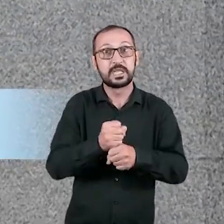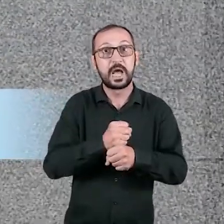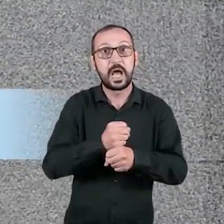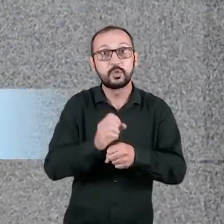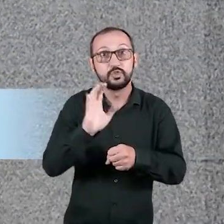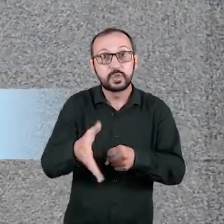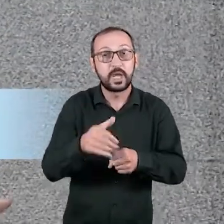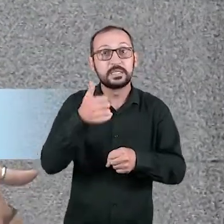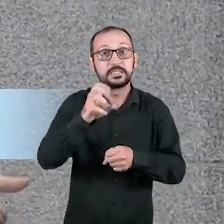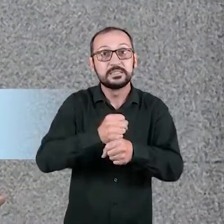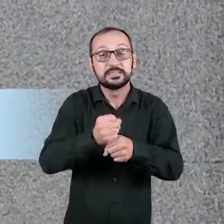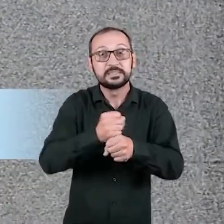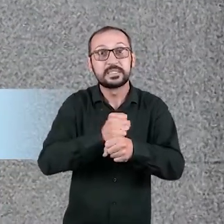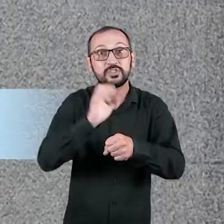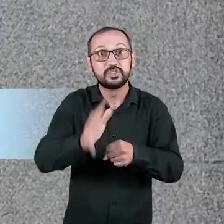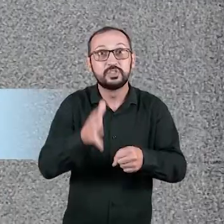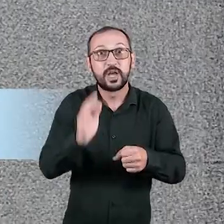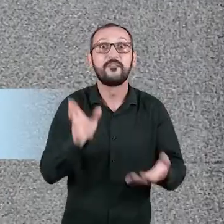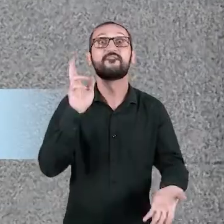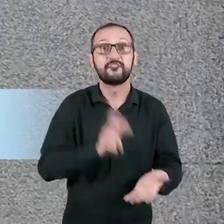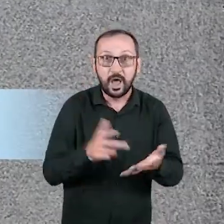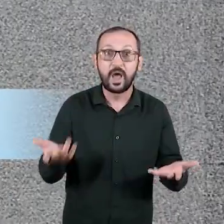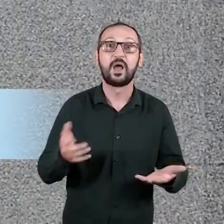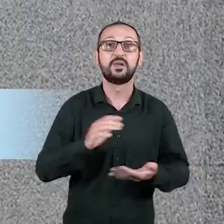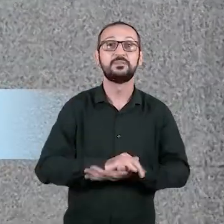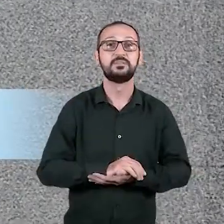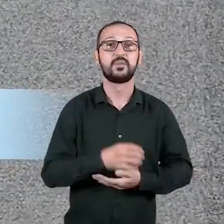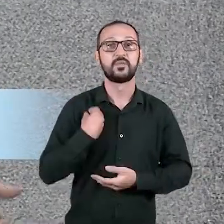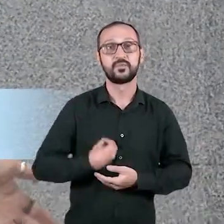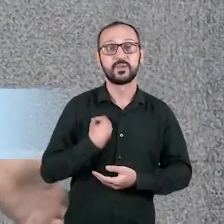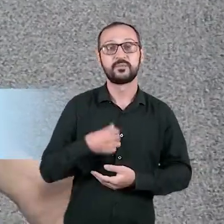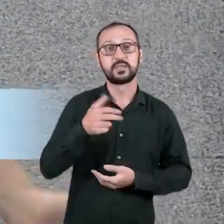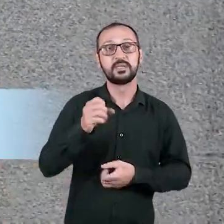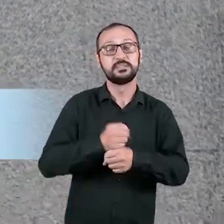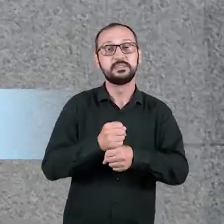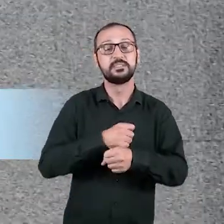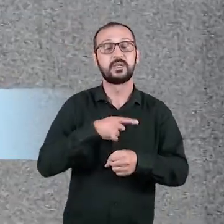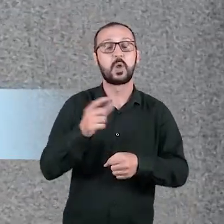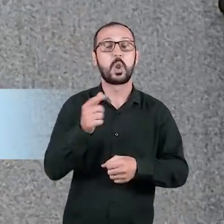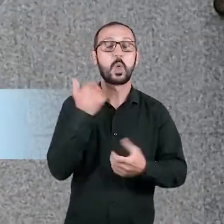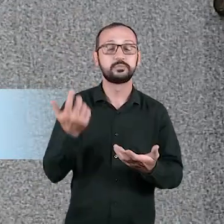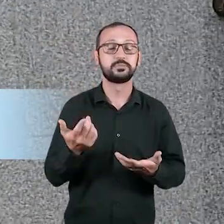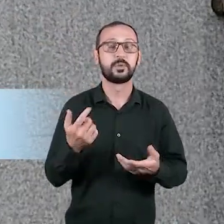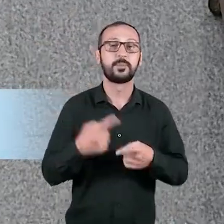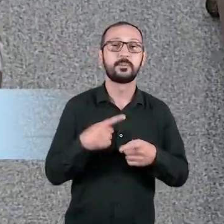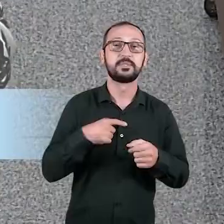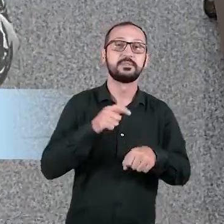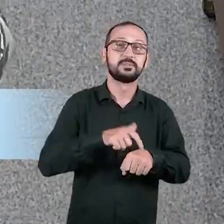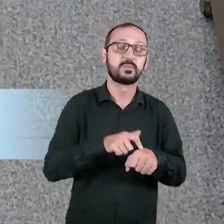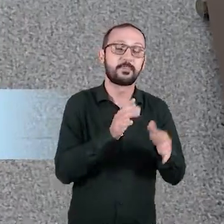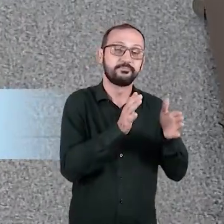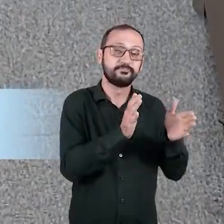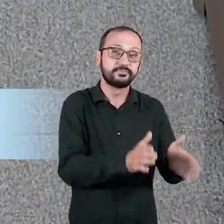anos. 15 anos. Sim, tem gente que vive 15 anos vivenciando o luto, porque precisa